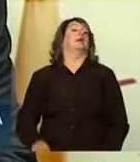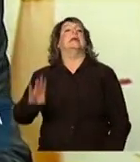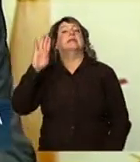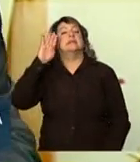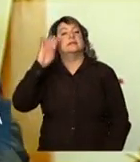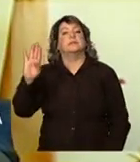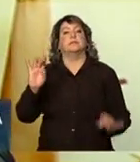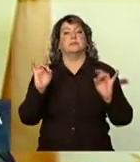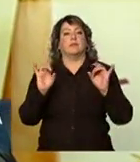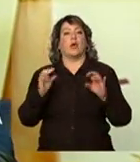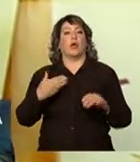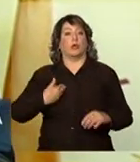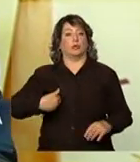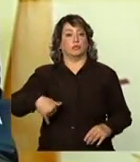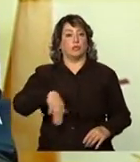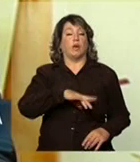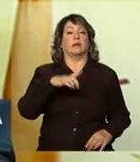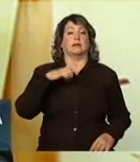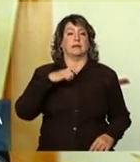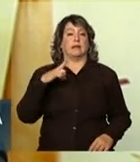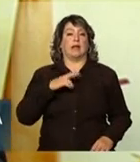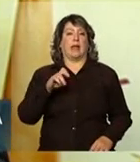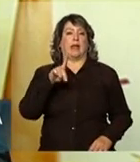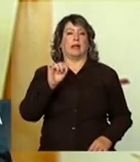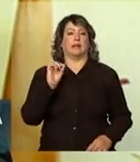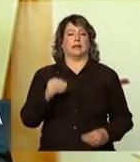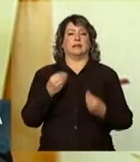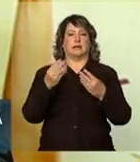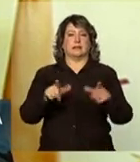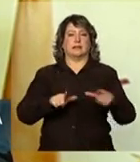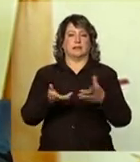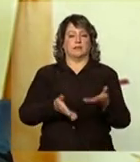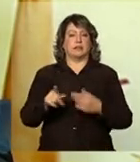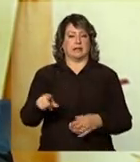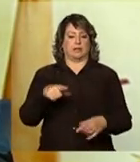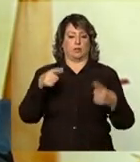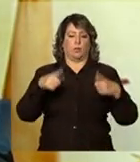Especificamente, nós temos uma rede prestadora de serviço na cidade do Rio